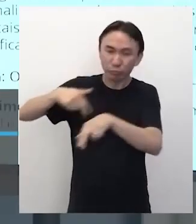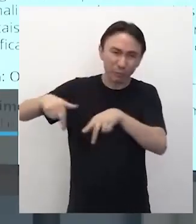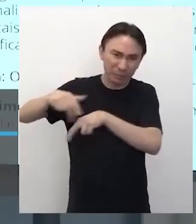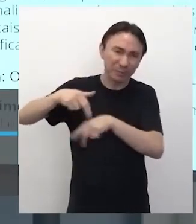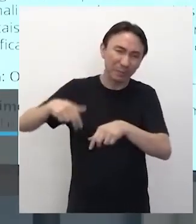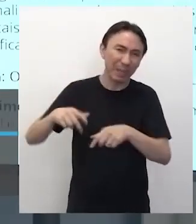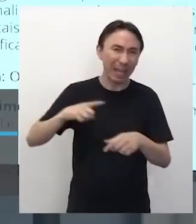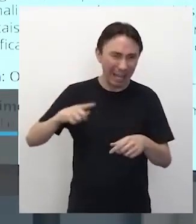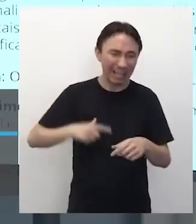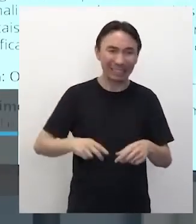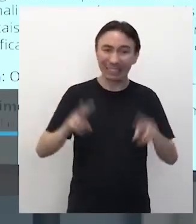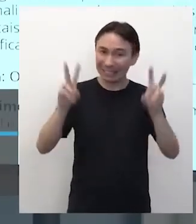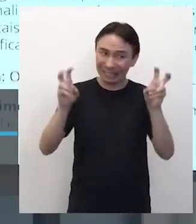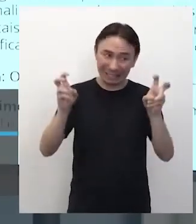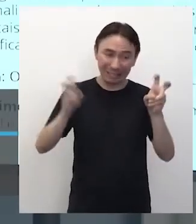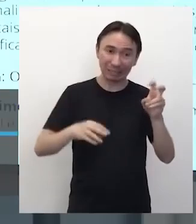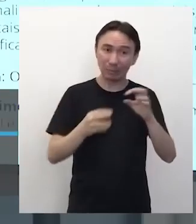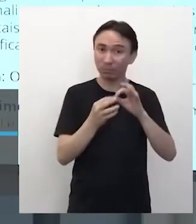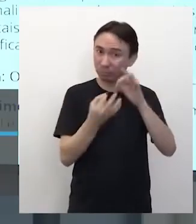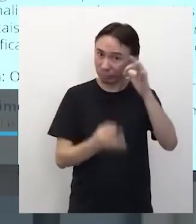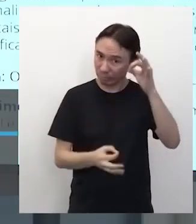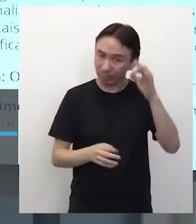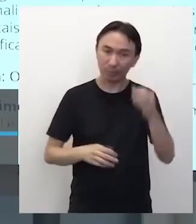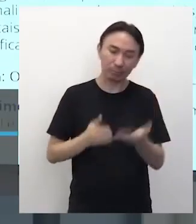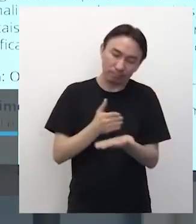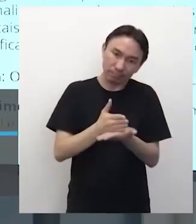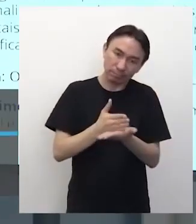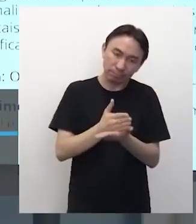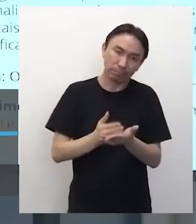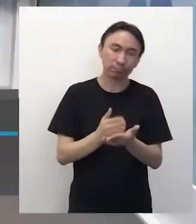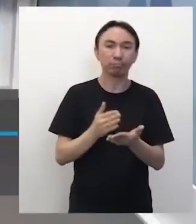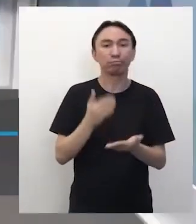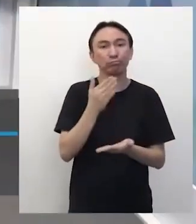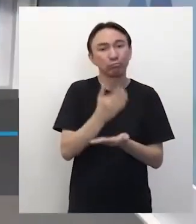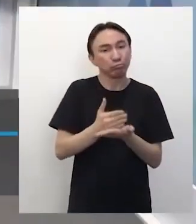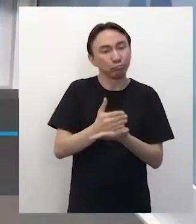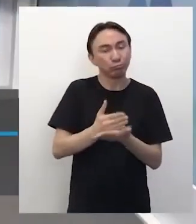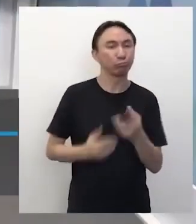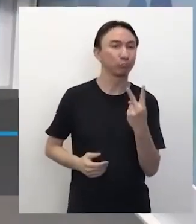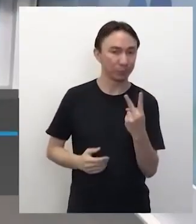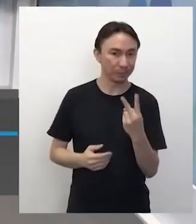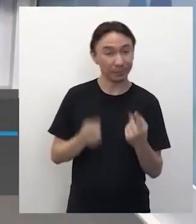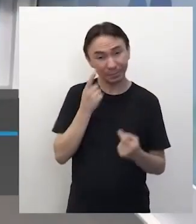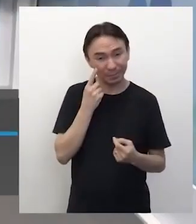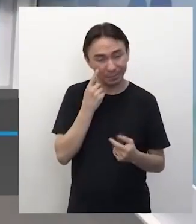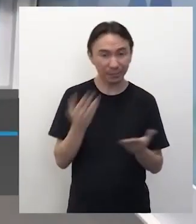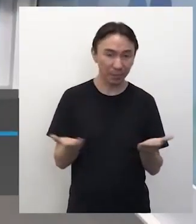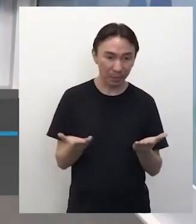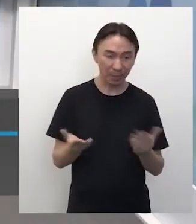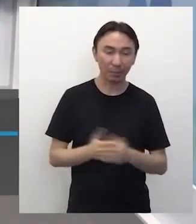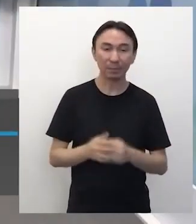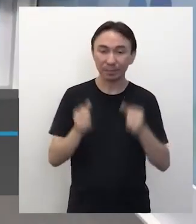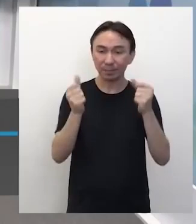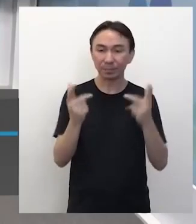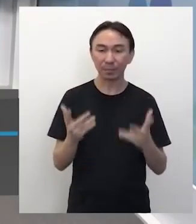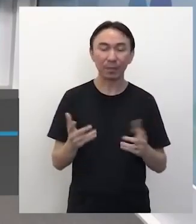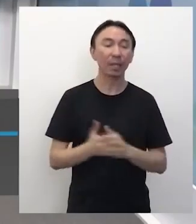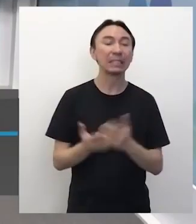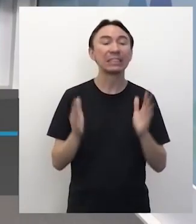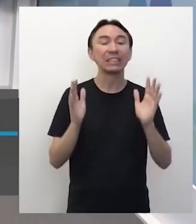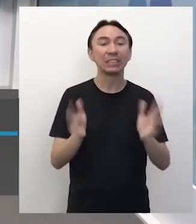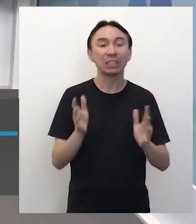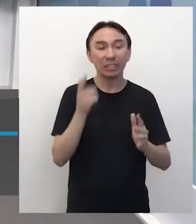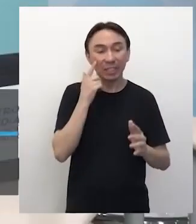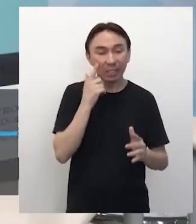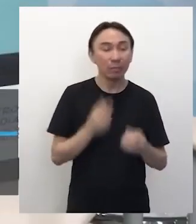dividimos aí em duas partes e nós vamos ver aí o que nós vamos trabalhar hoje, né, professor? Sim, eu já vou aqui já deixar um bom dia aqui para a